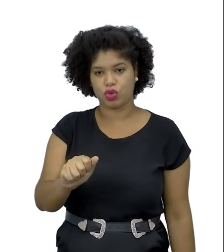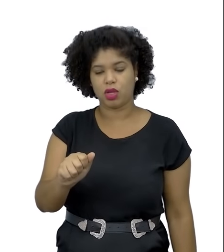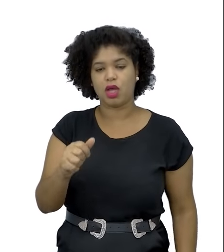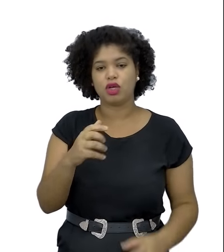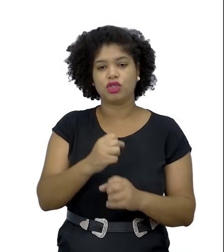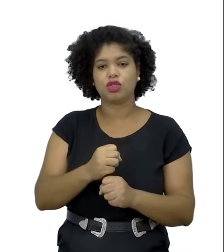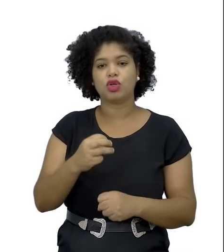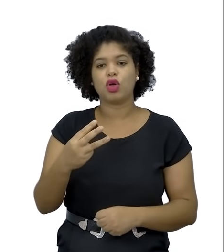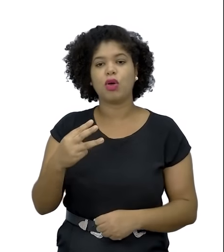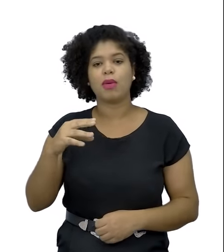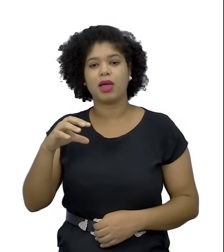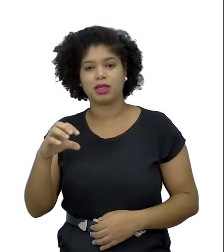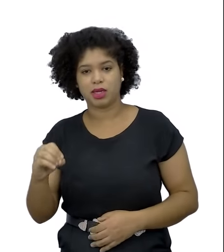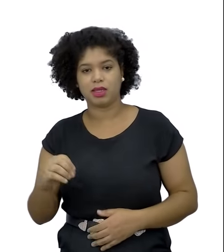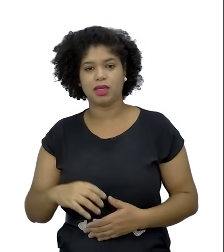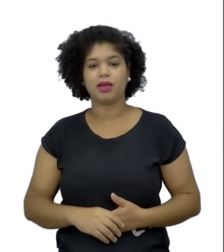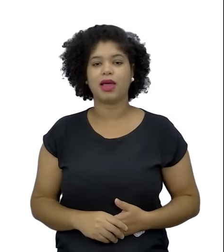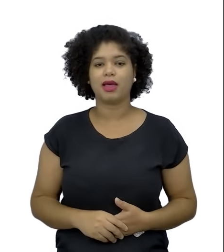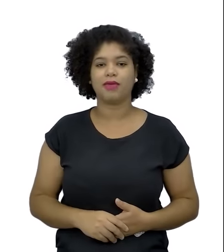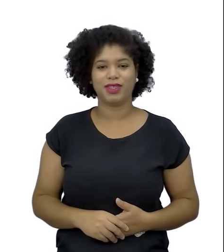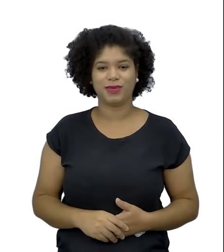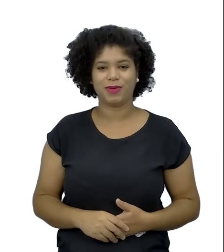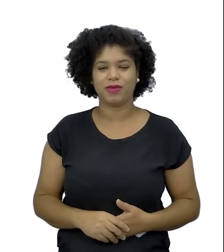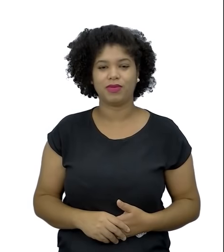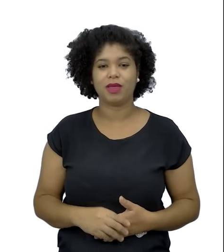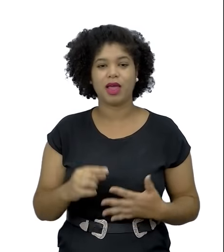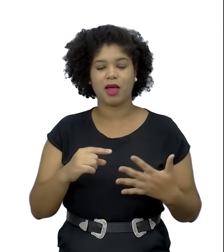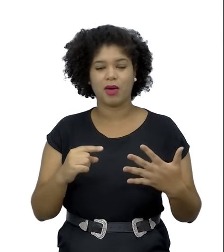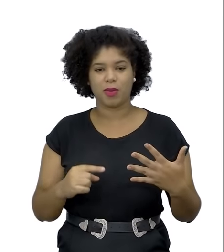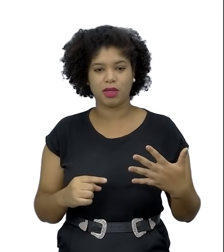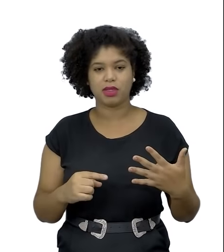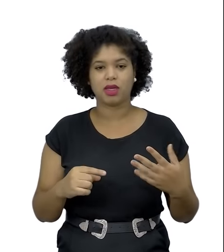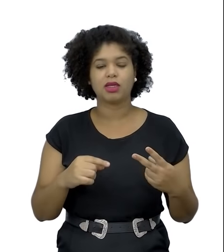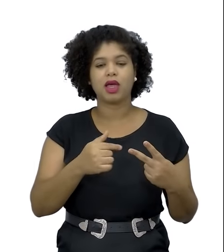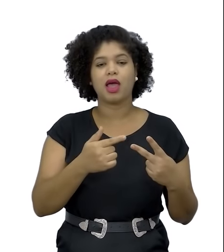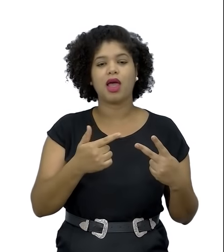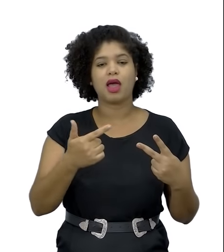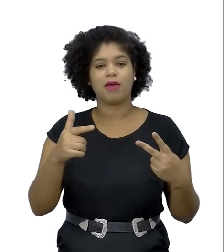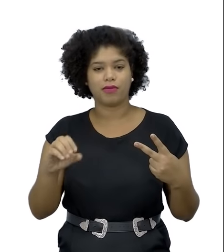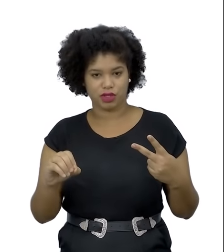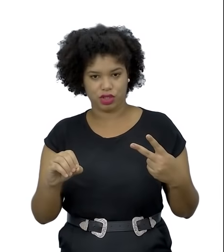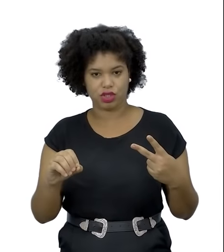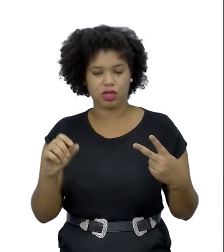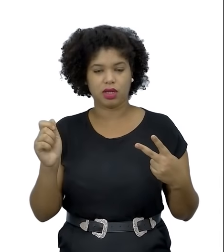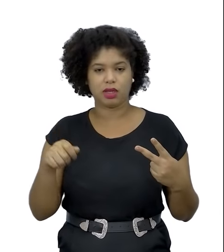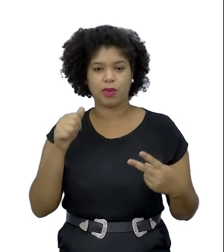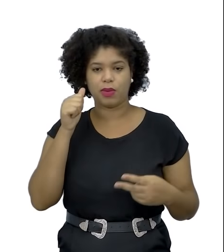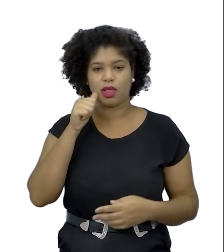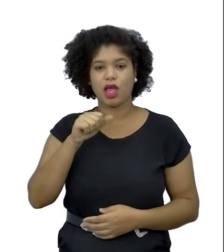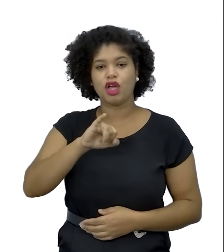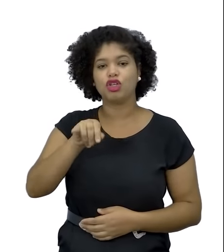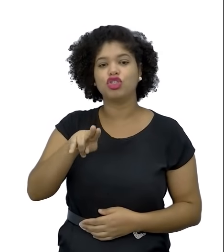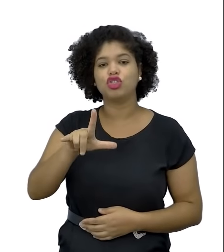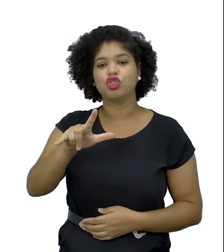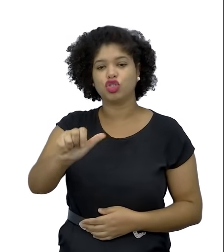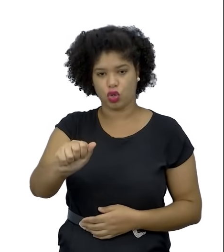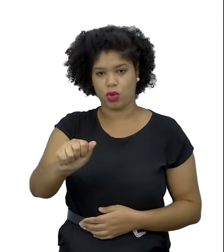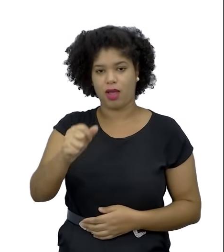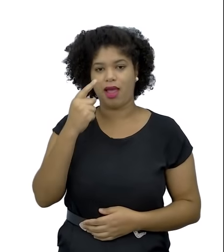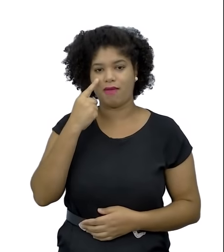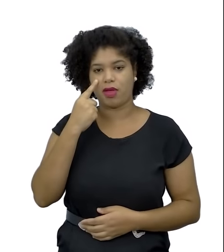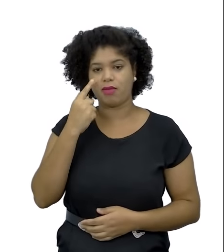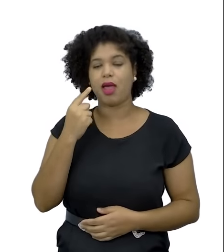a totalidade. Se Ana tem 20, quantas balas tem Júlia? Então, a gente tem uma parte e